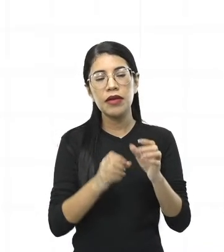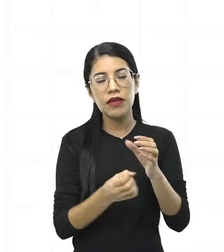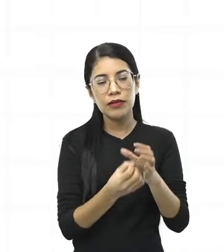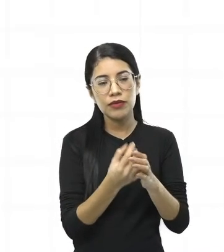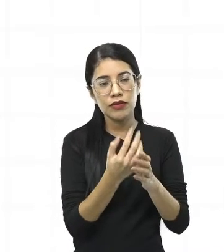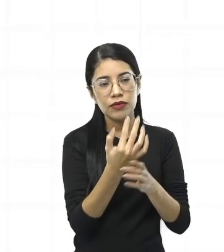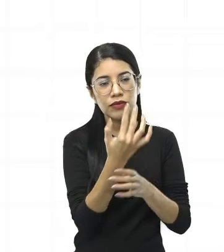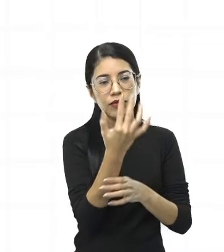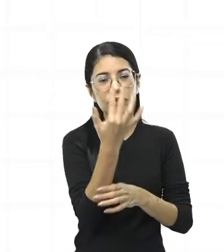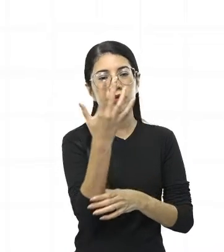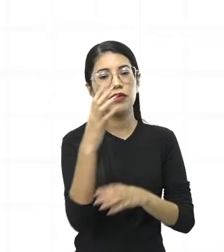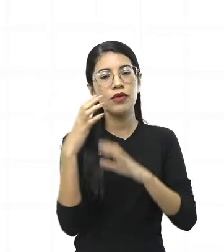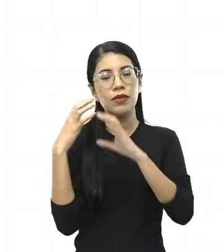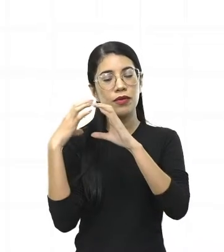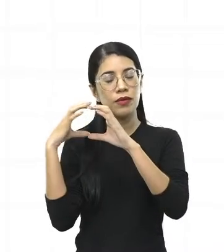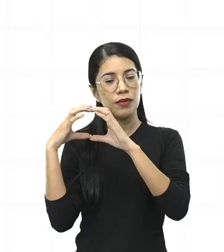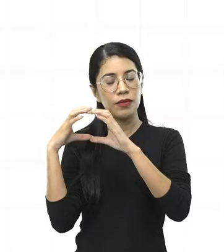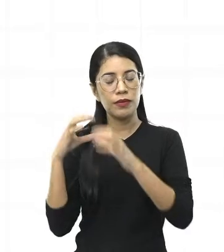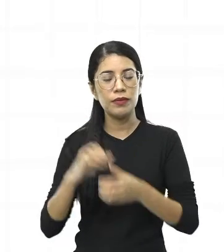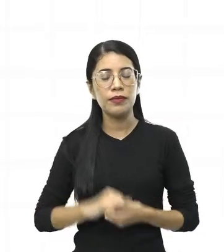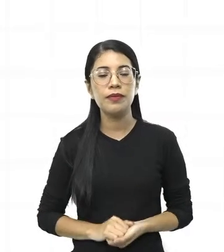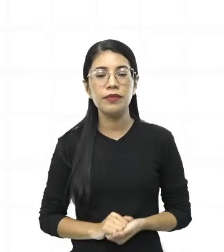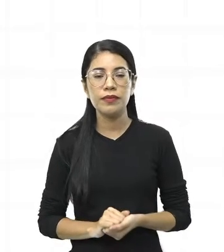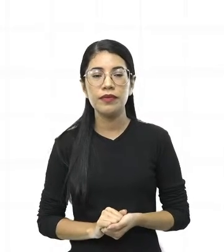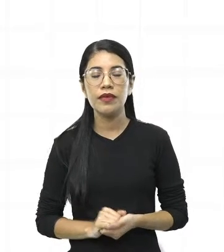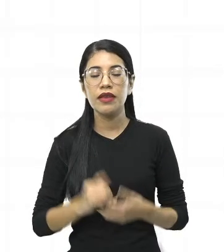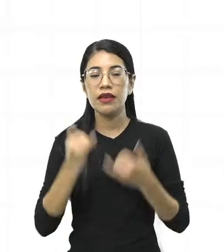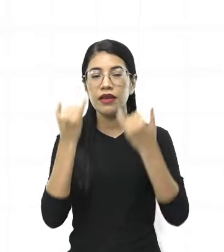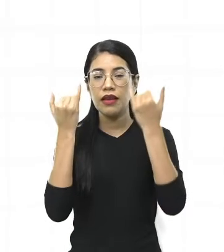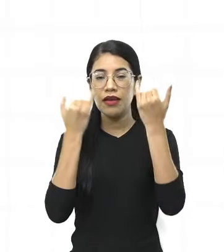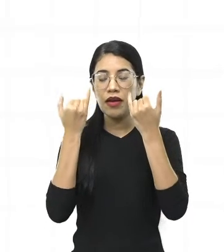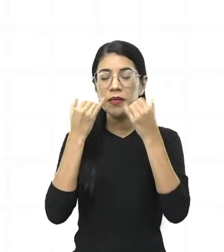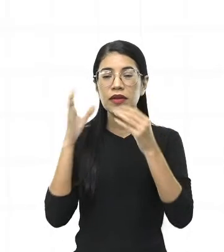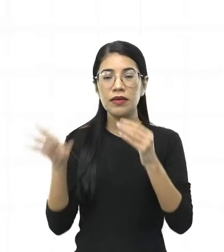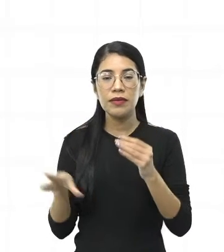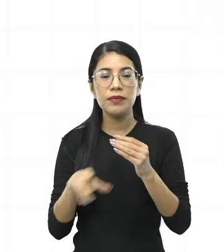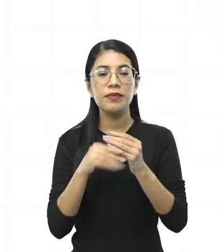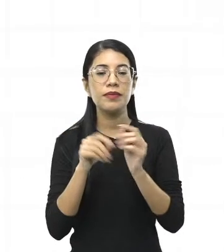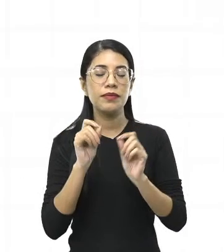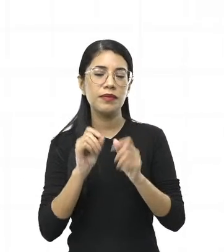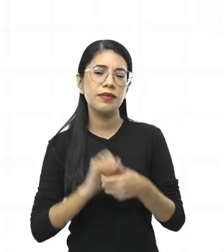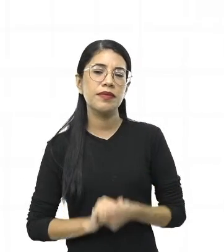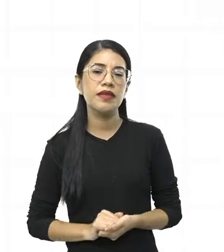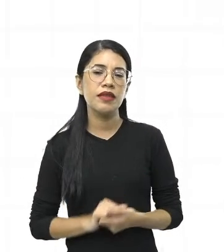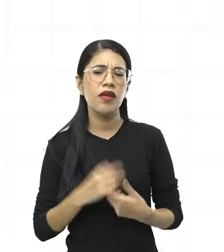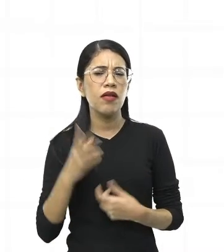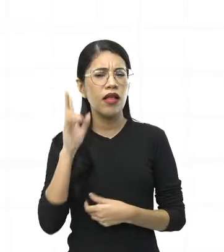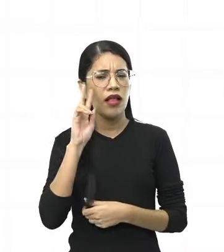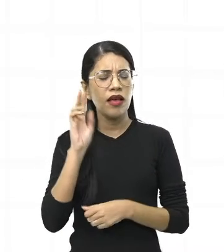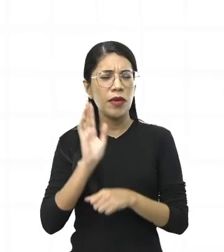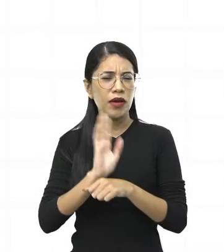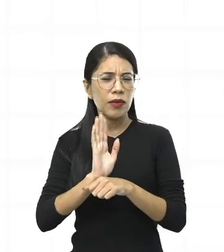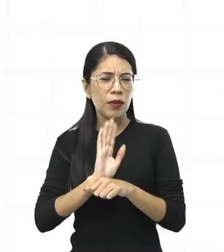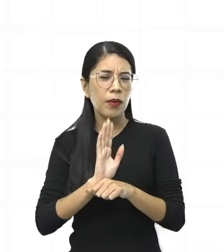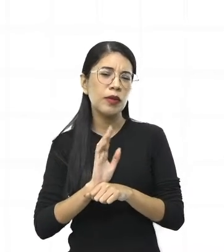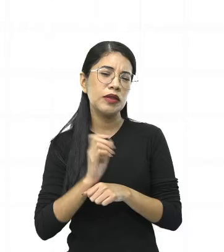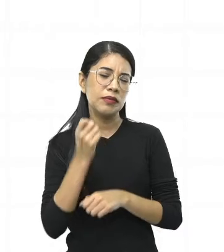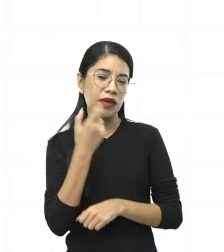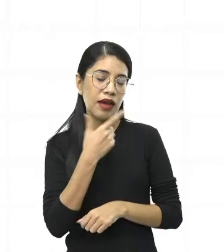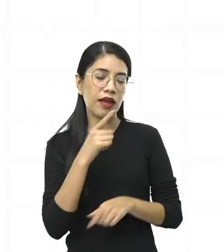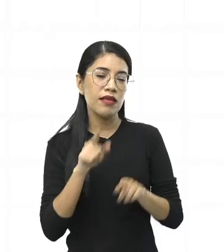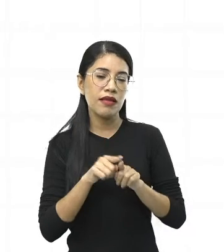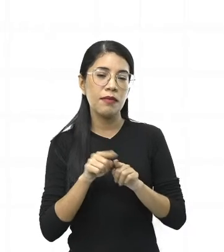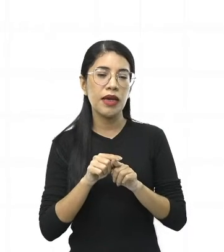tá? Nasce a planta lá. Outra informação. Lembra que nos desenhos animados há sempre coqueiros em ilhas isoladas,